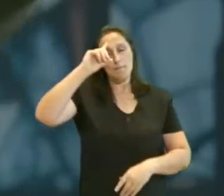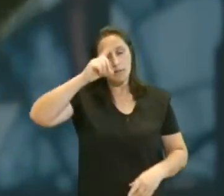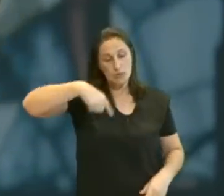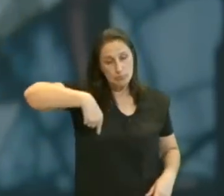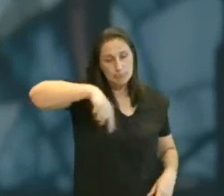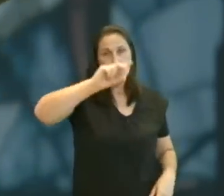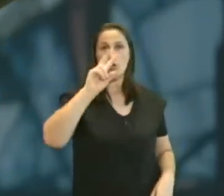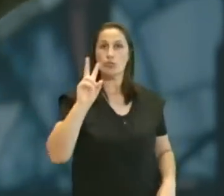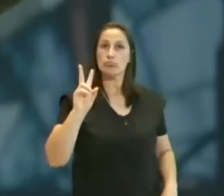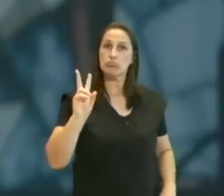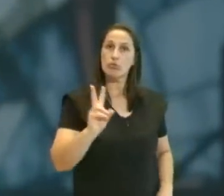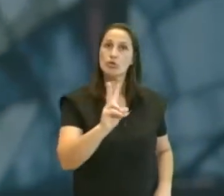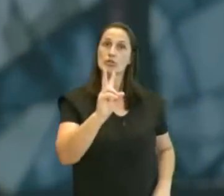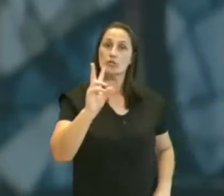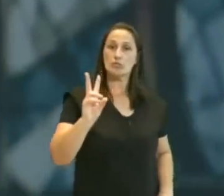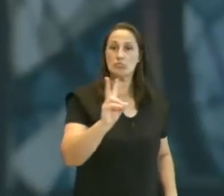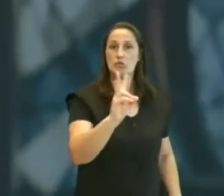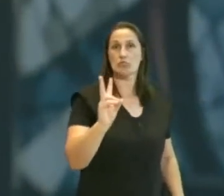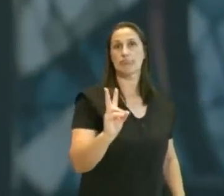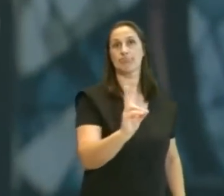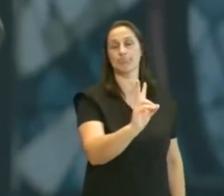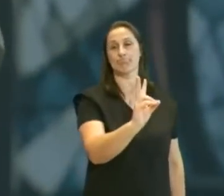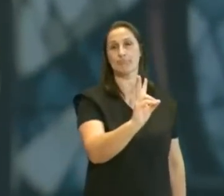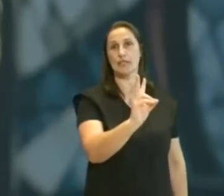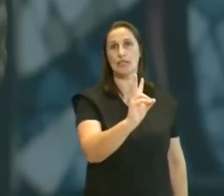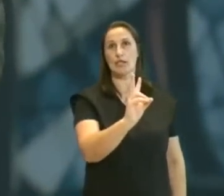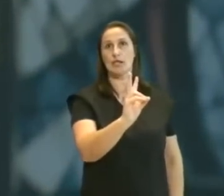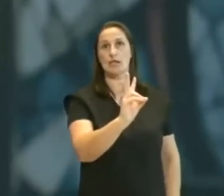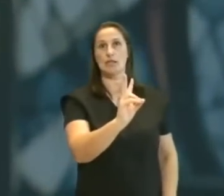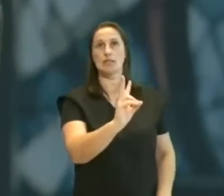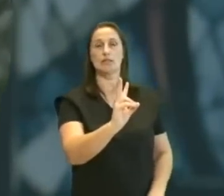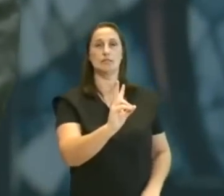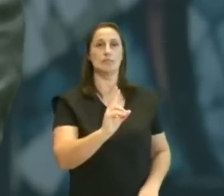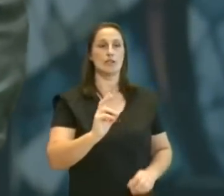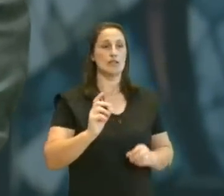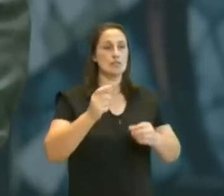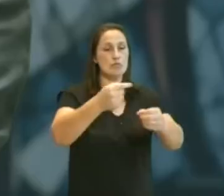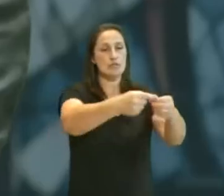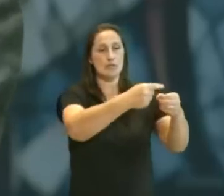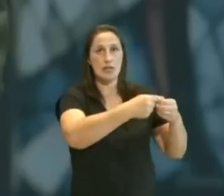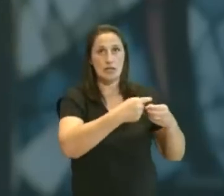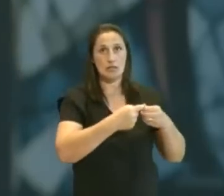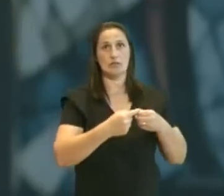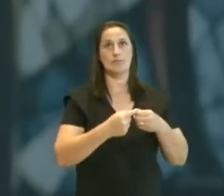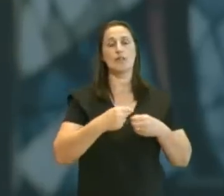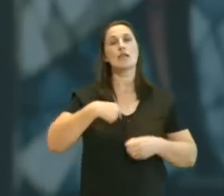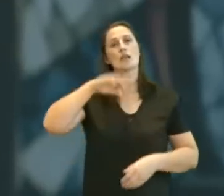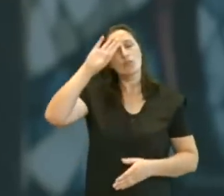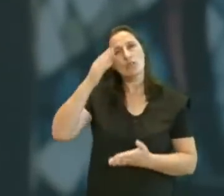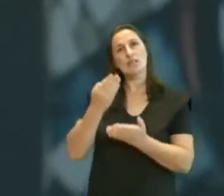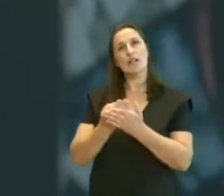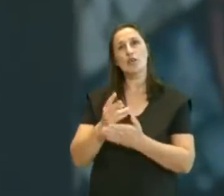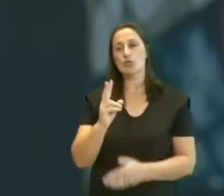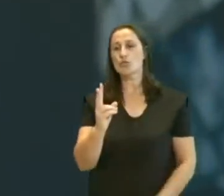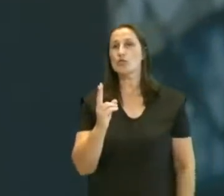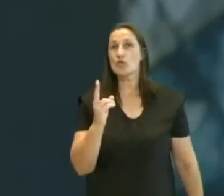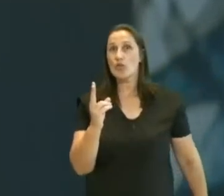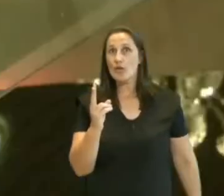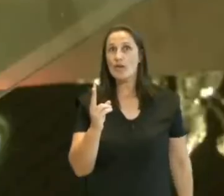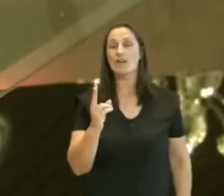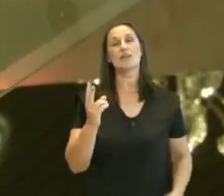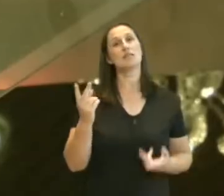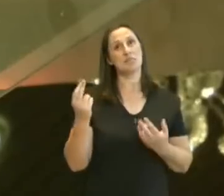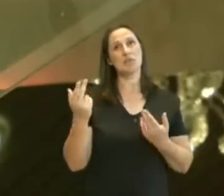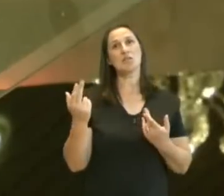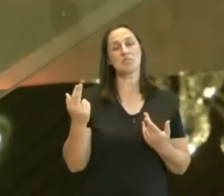de dois em dois para irem à frente dele às aldeias. Lembra disso? Eu creio que esses dois faziam parte